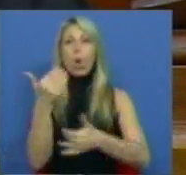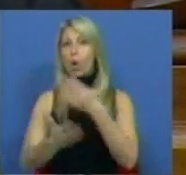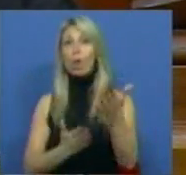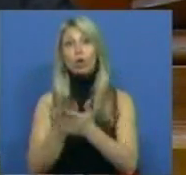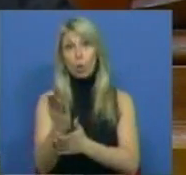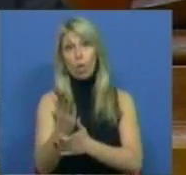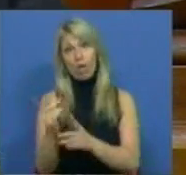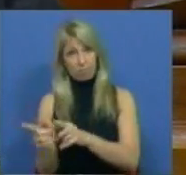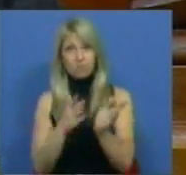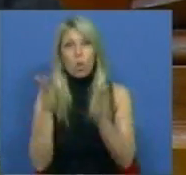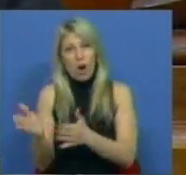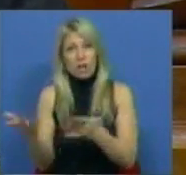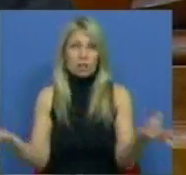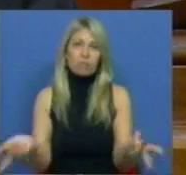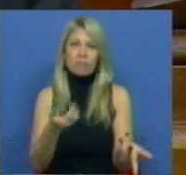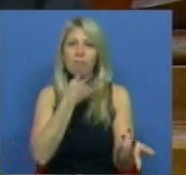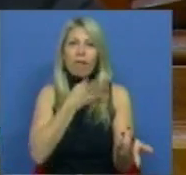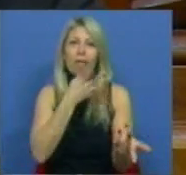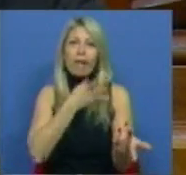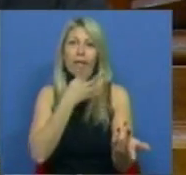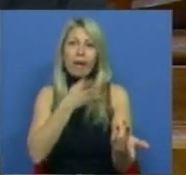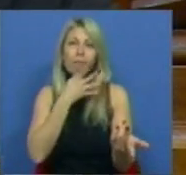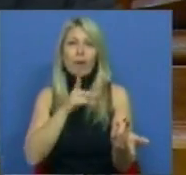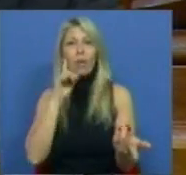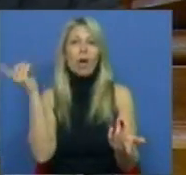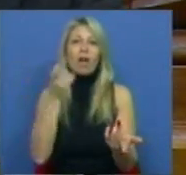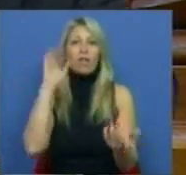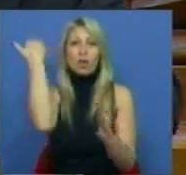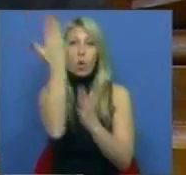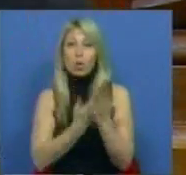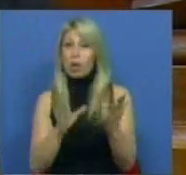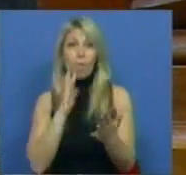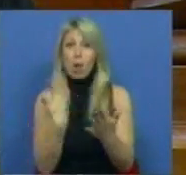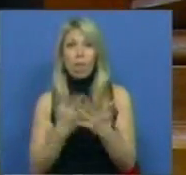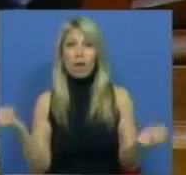é retórica para a revisão constitucional, mas não chega para salvar o Serviço Nacional de Saúde.